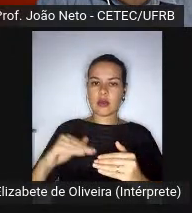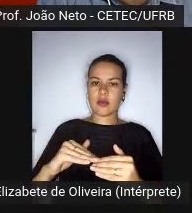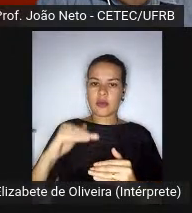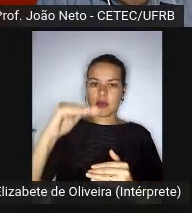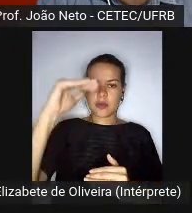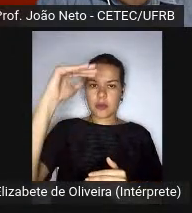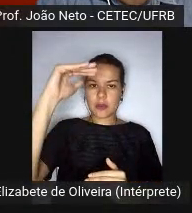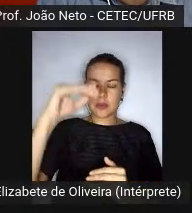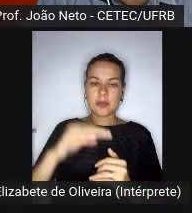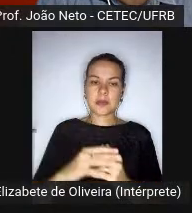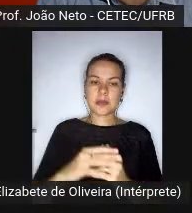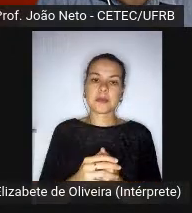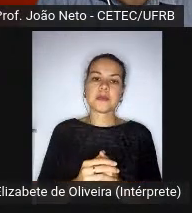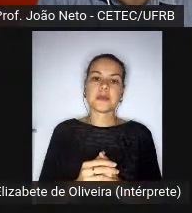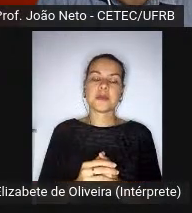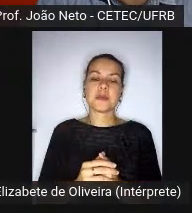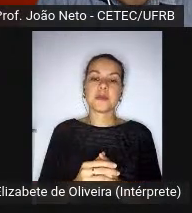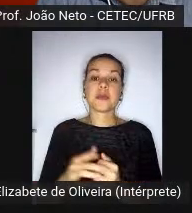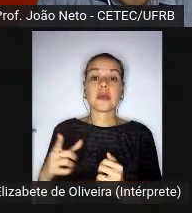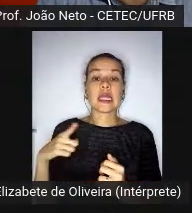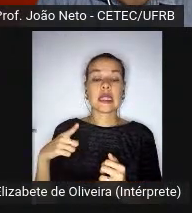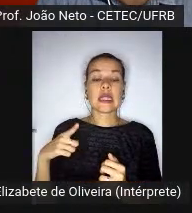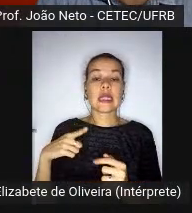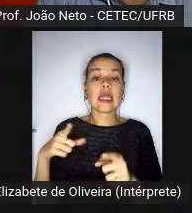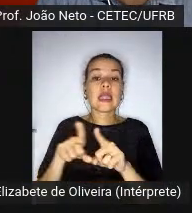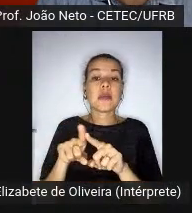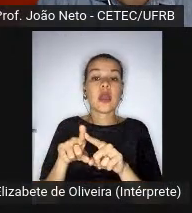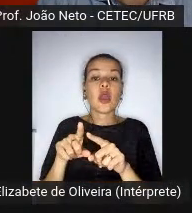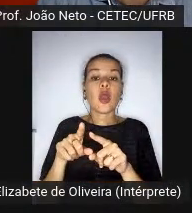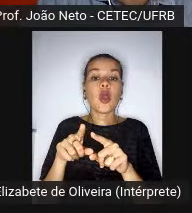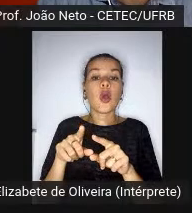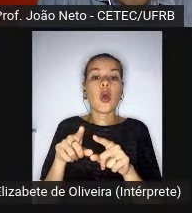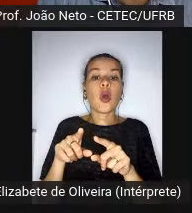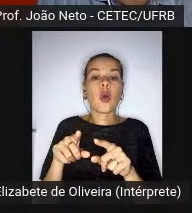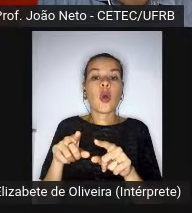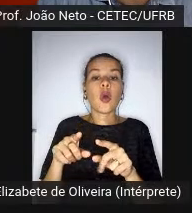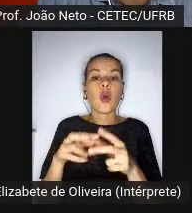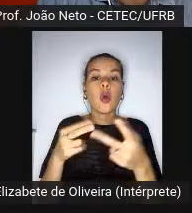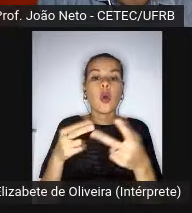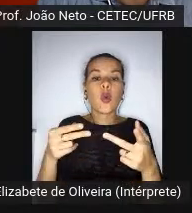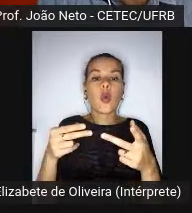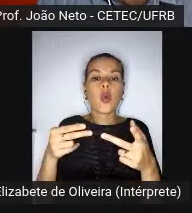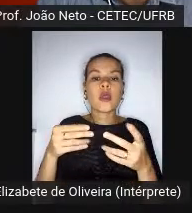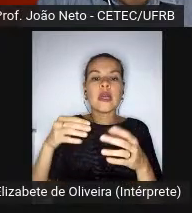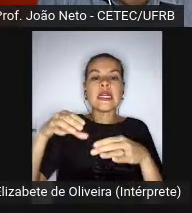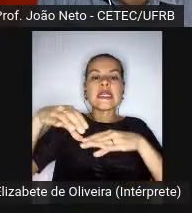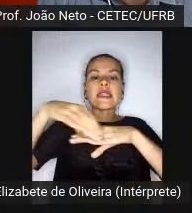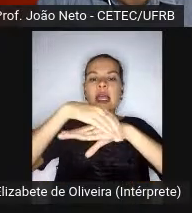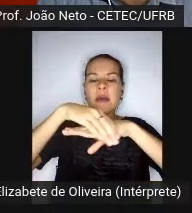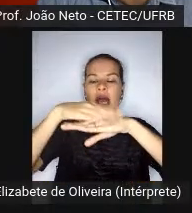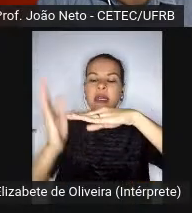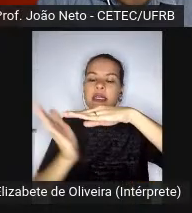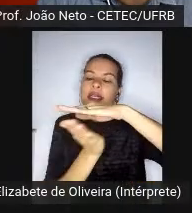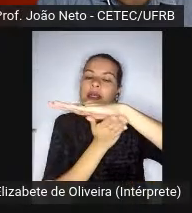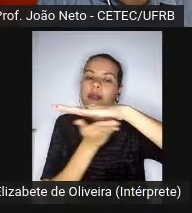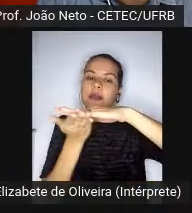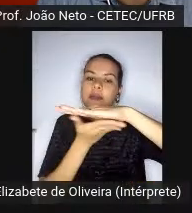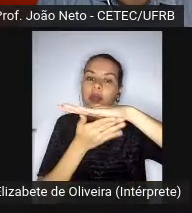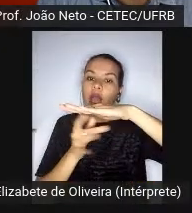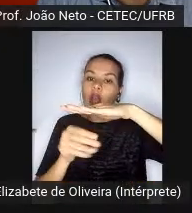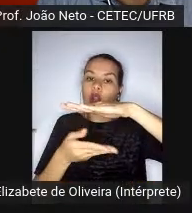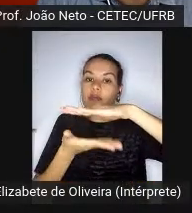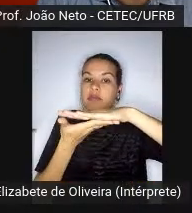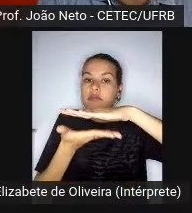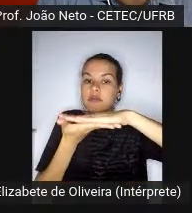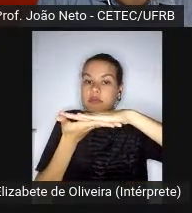temos um dispositivo vestível que está no sapato desse usuário a medida em